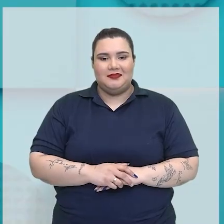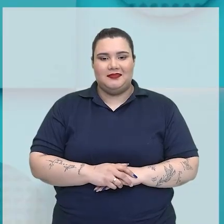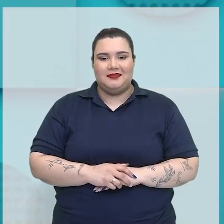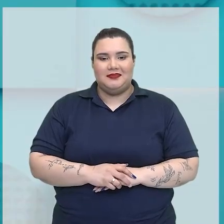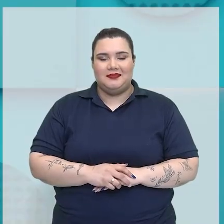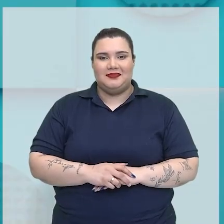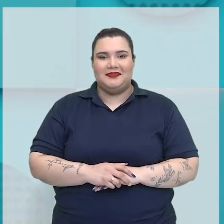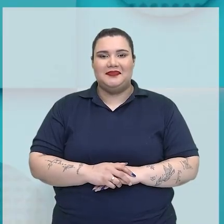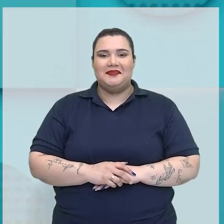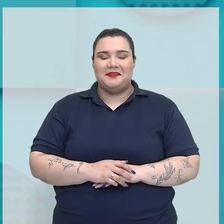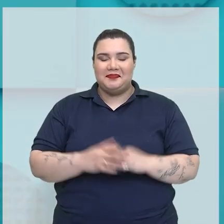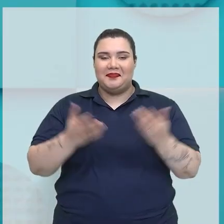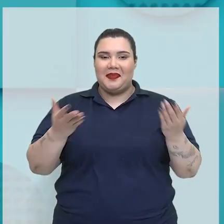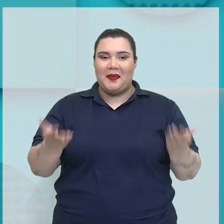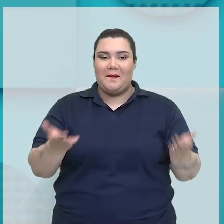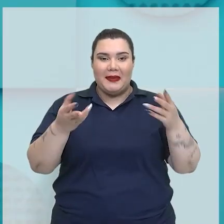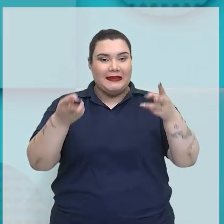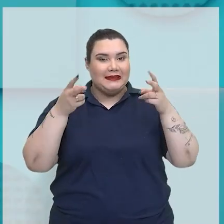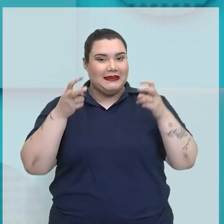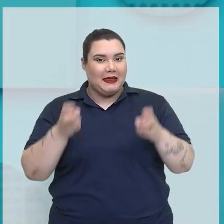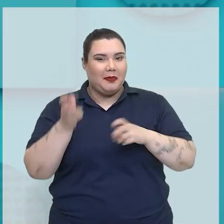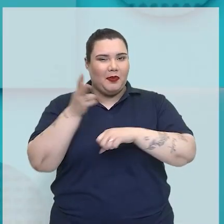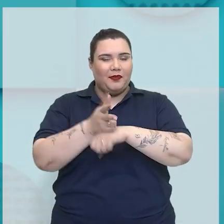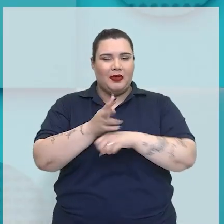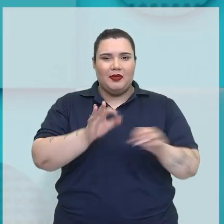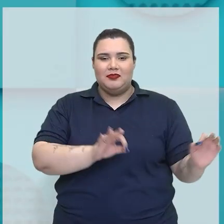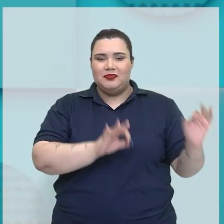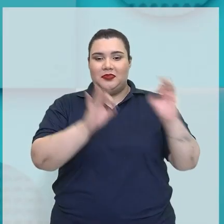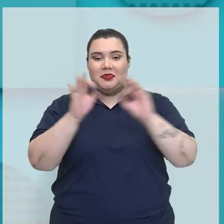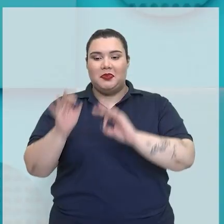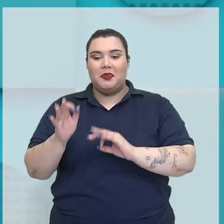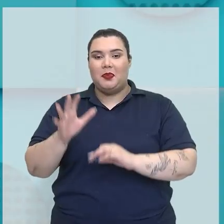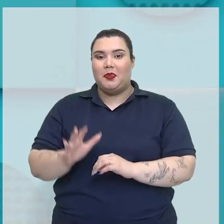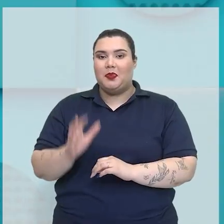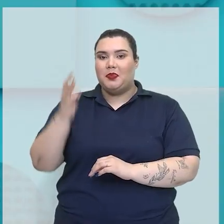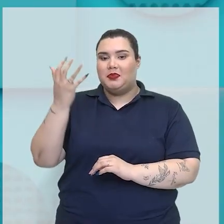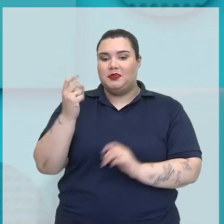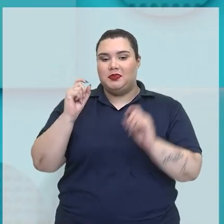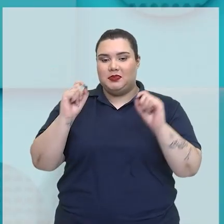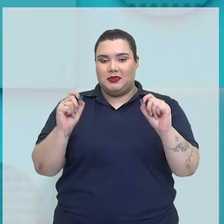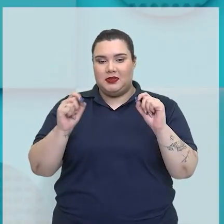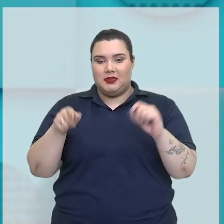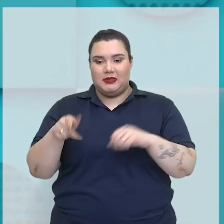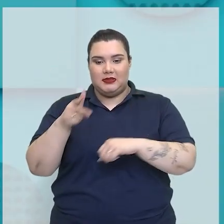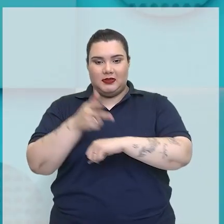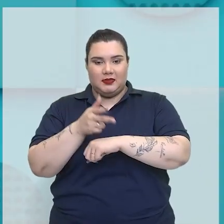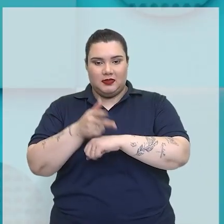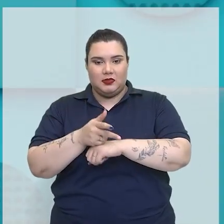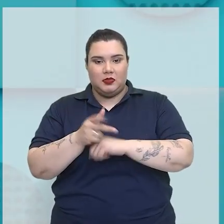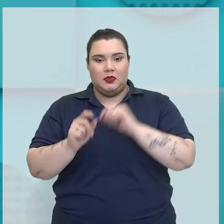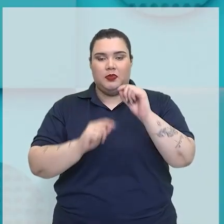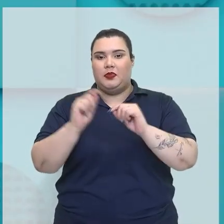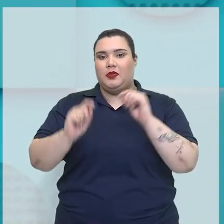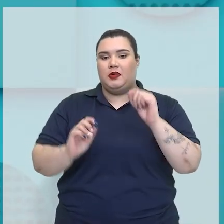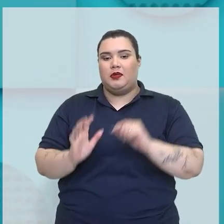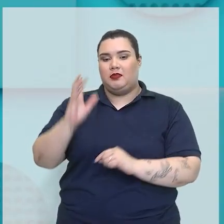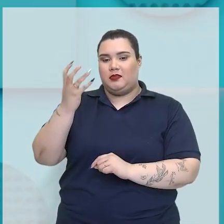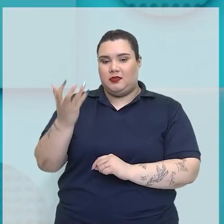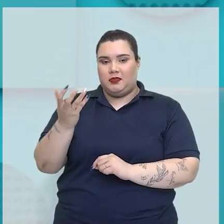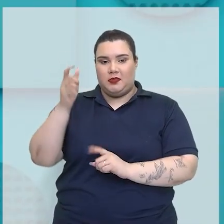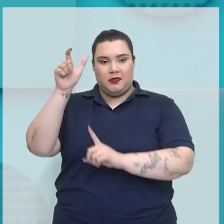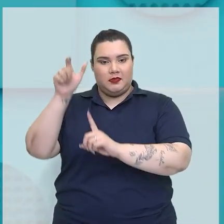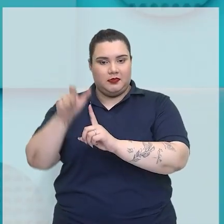Muito bem, turmas. Perceberam, então, o que aconteceu nesse pequeno vídeo? O que foi que aconteceu com o personagem, né? Ele